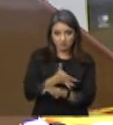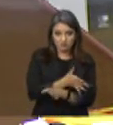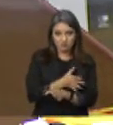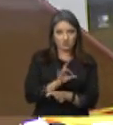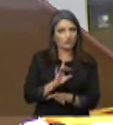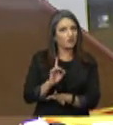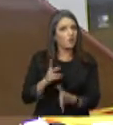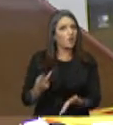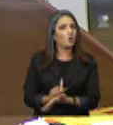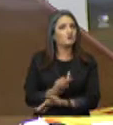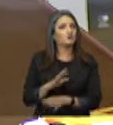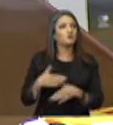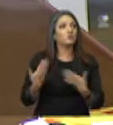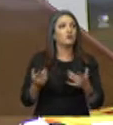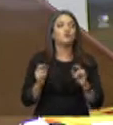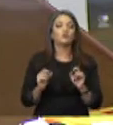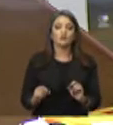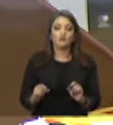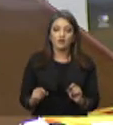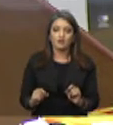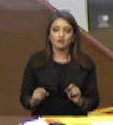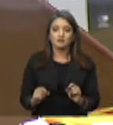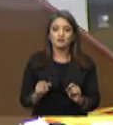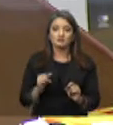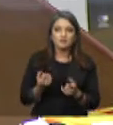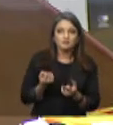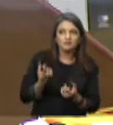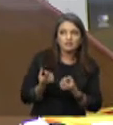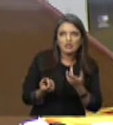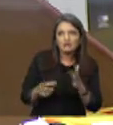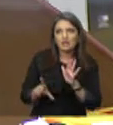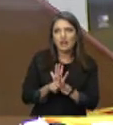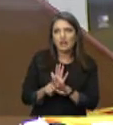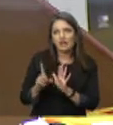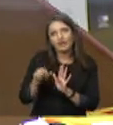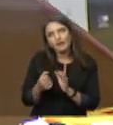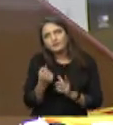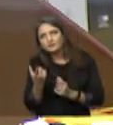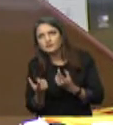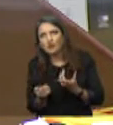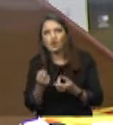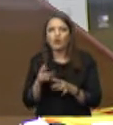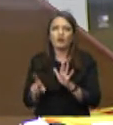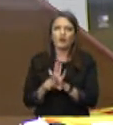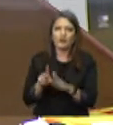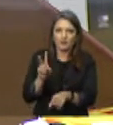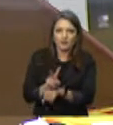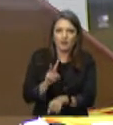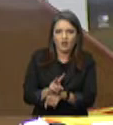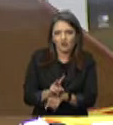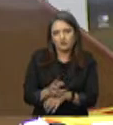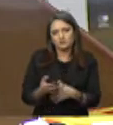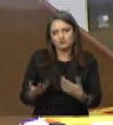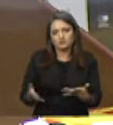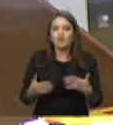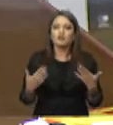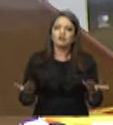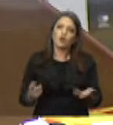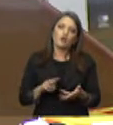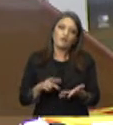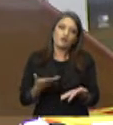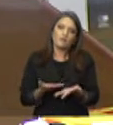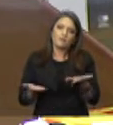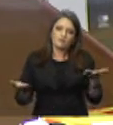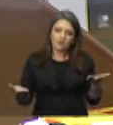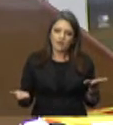deve ocorrer quando a norma sancionadora for excepcional ou temporária porque em tal caso como observa o juízo do treinador esta